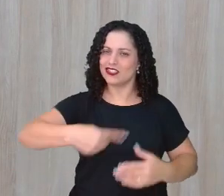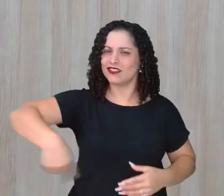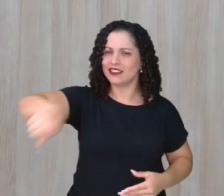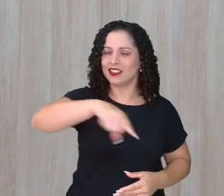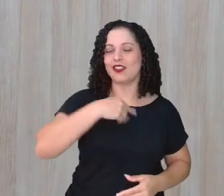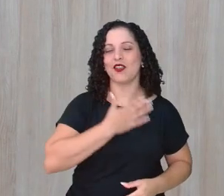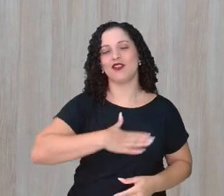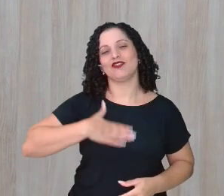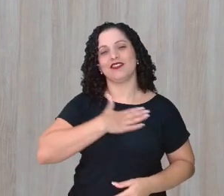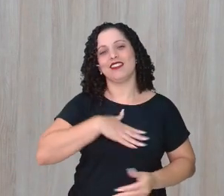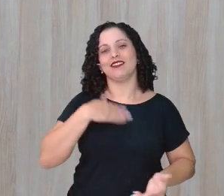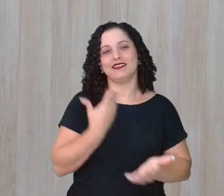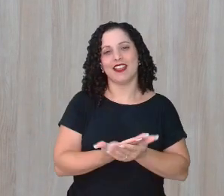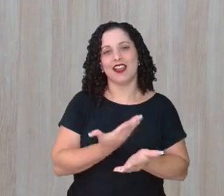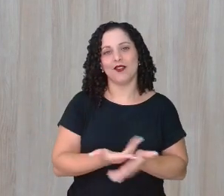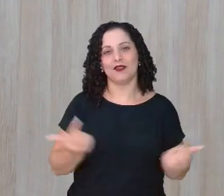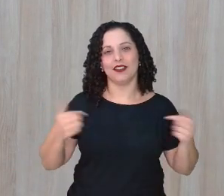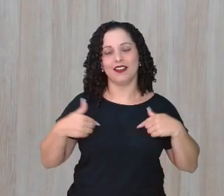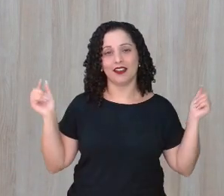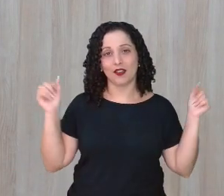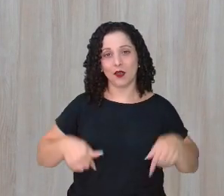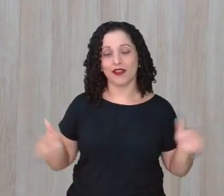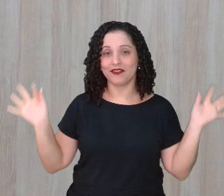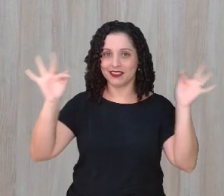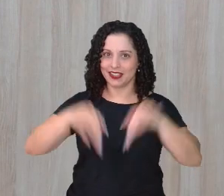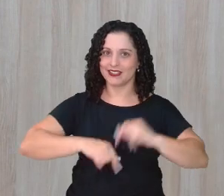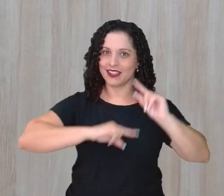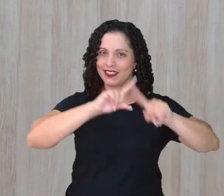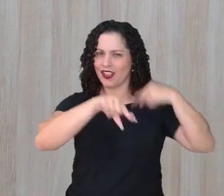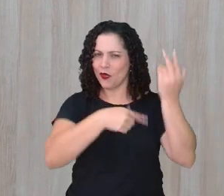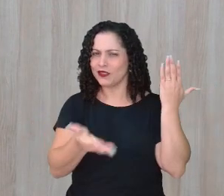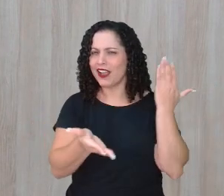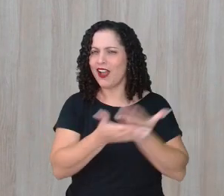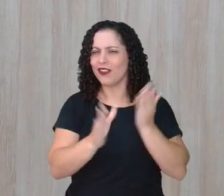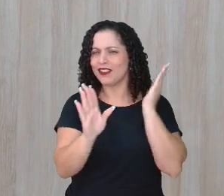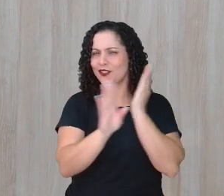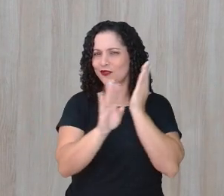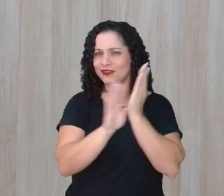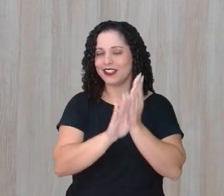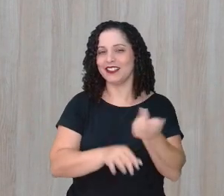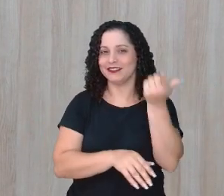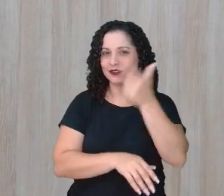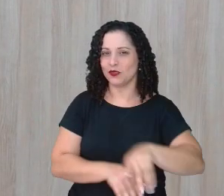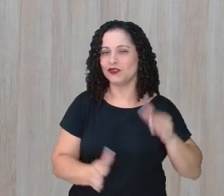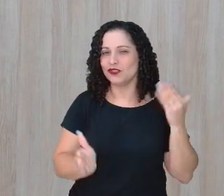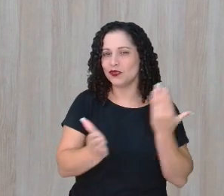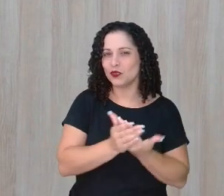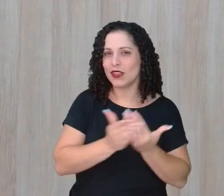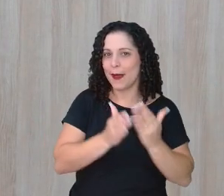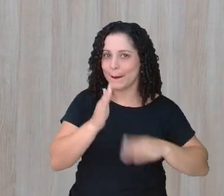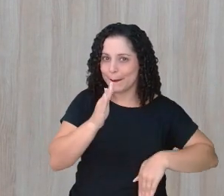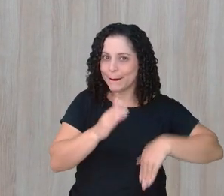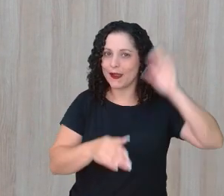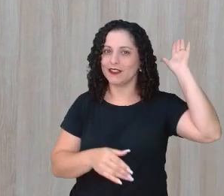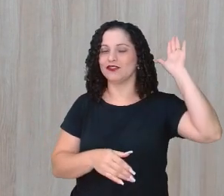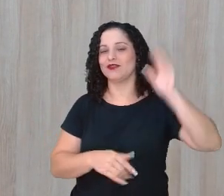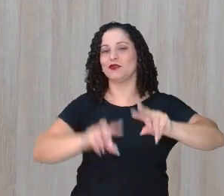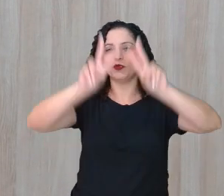tenham gostado da aula. Eu vou ficando por aqui. Na próxima aula a gente se encontra novamente para estudar um pouquinho mais